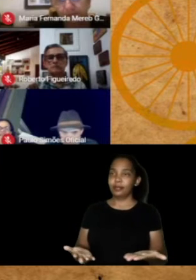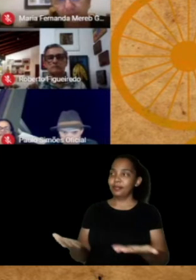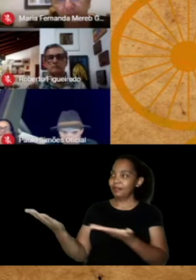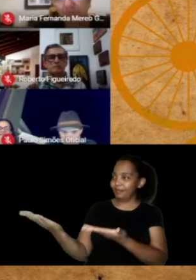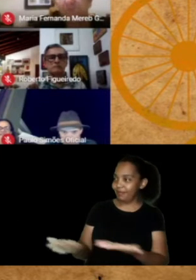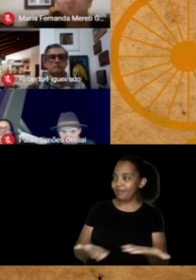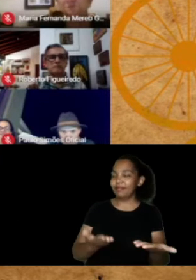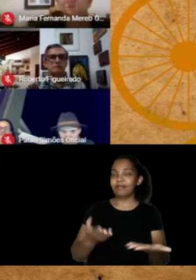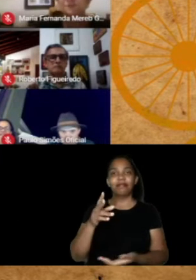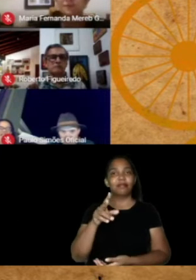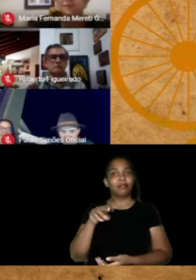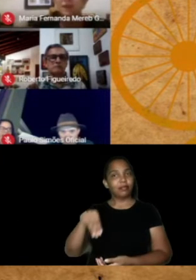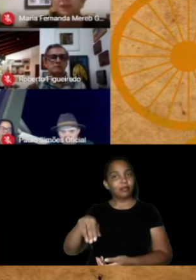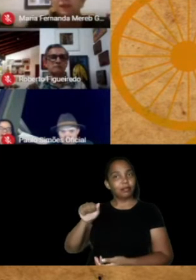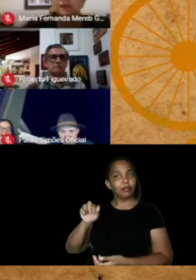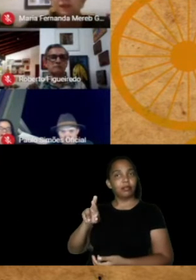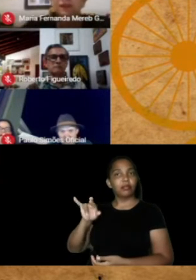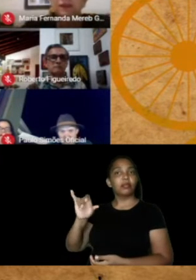Maria Madalena.